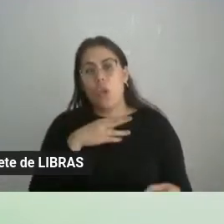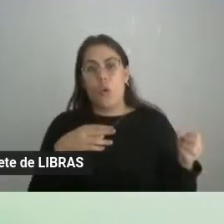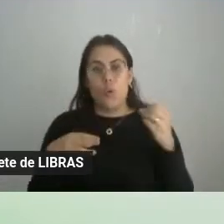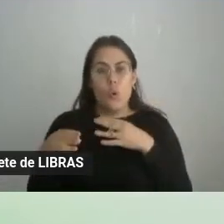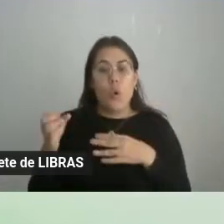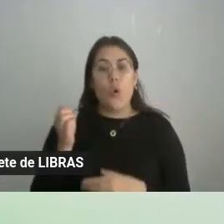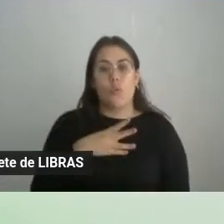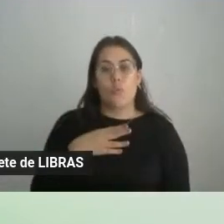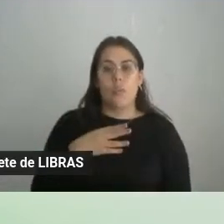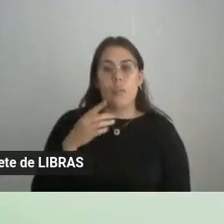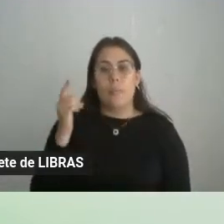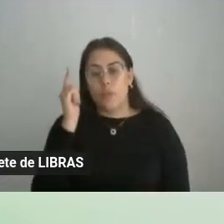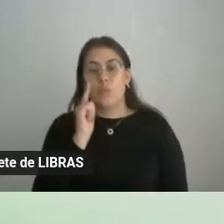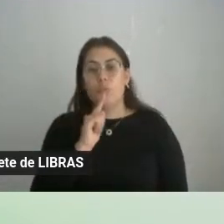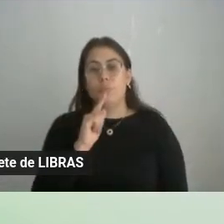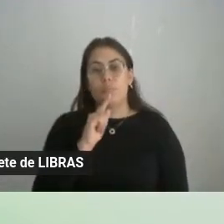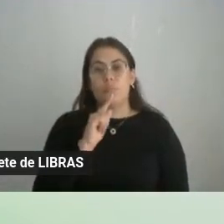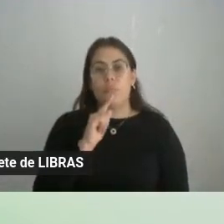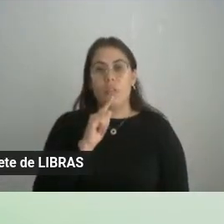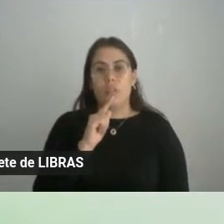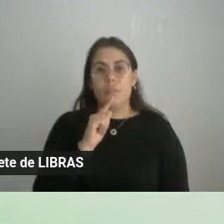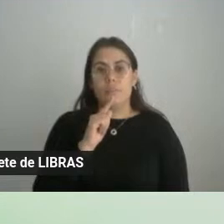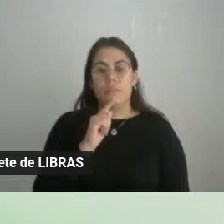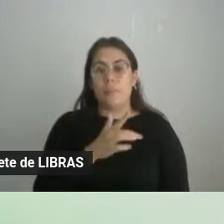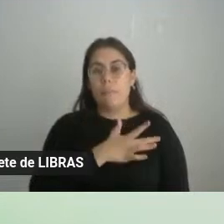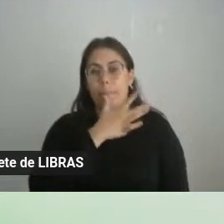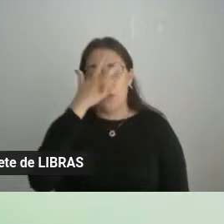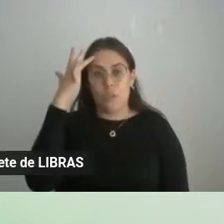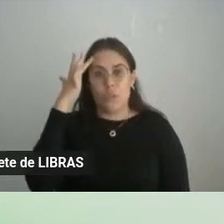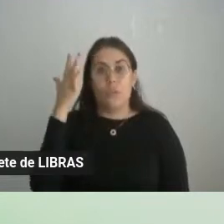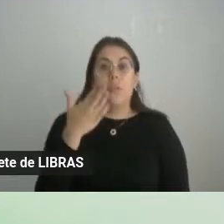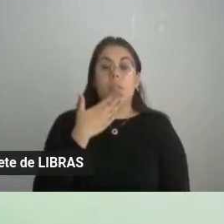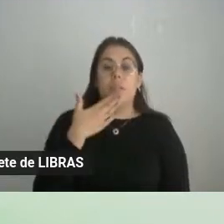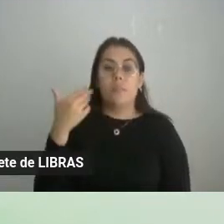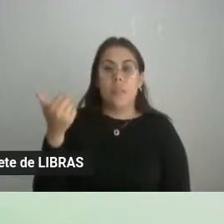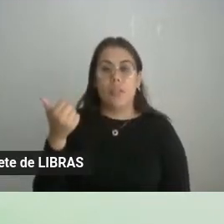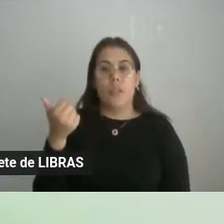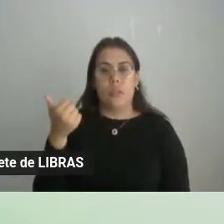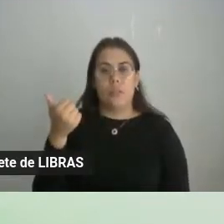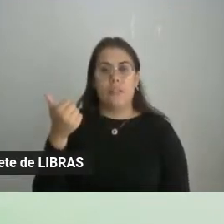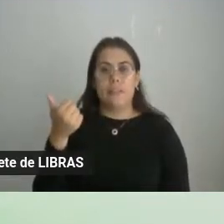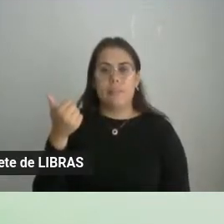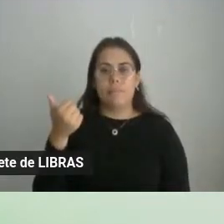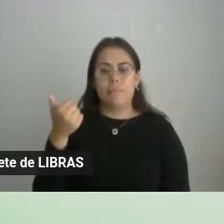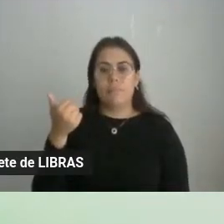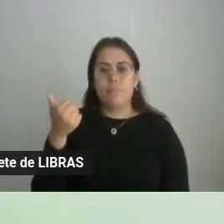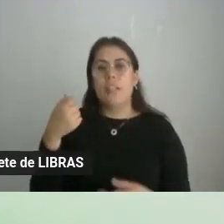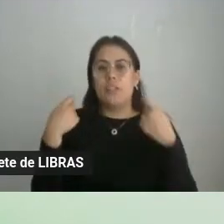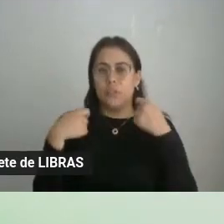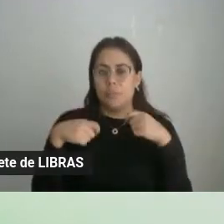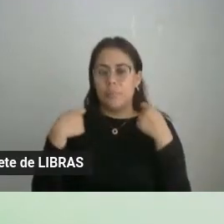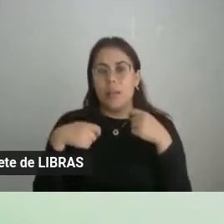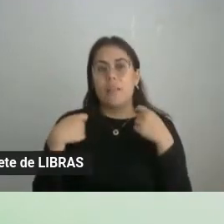fato, tornar essas crianças pessoas muito melhores do que nós somos, né? Desconstruídas, ou,